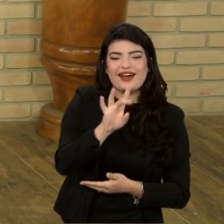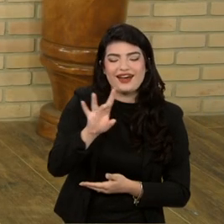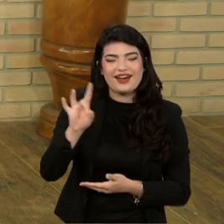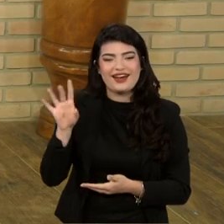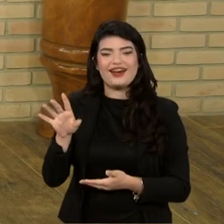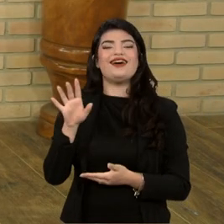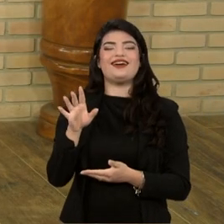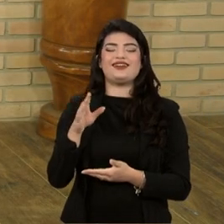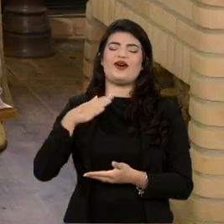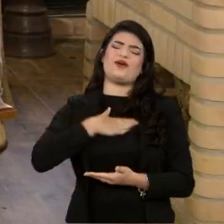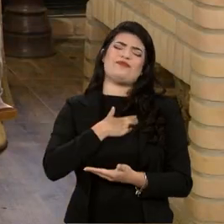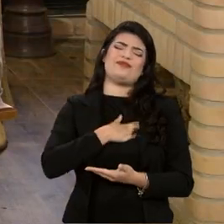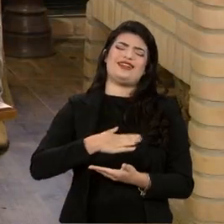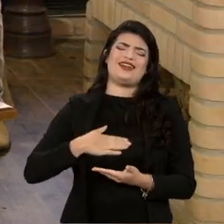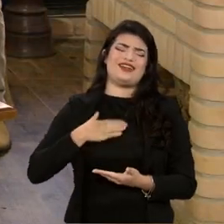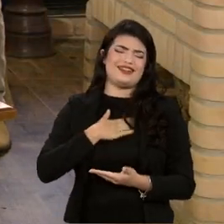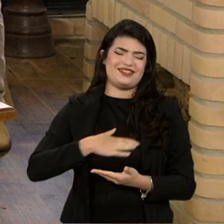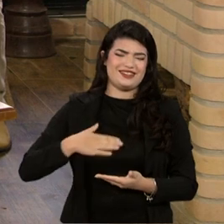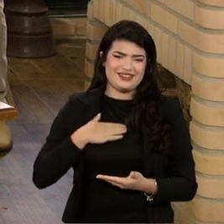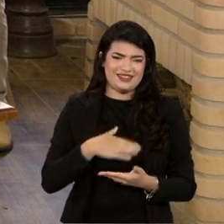Grande prazer. Nossa.